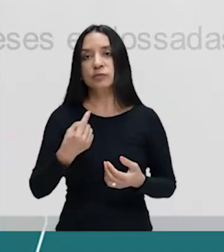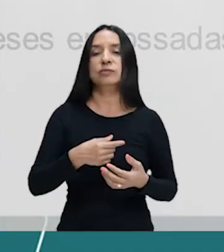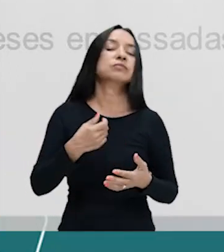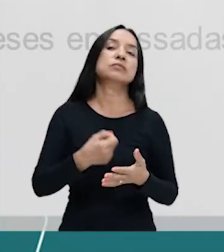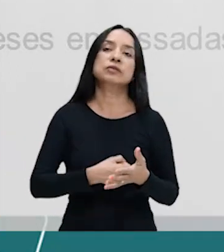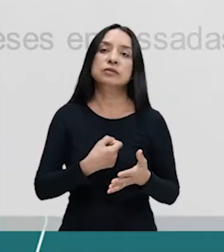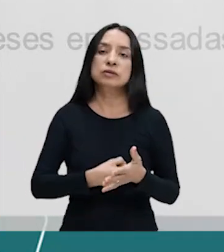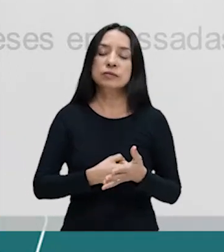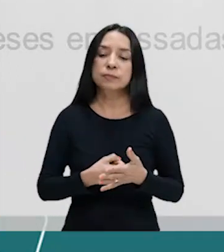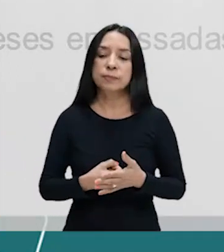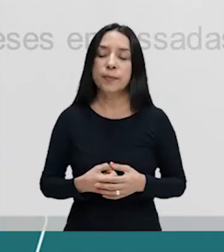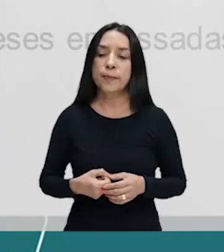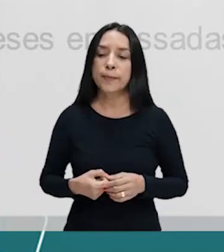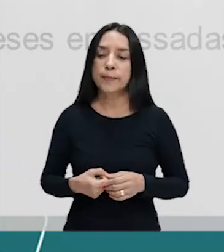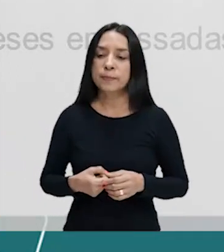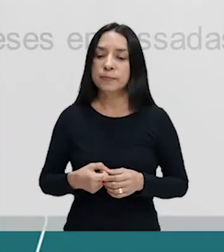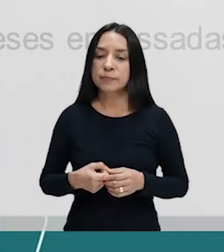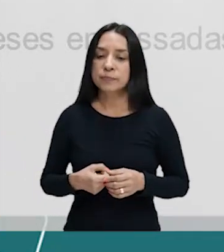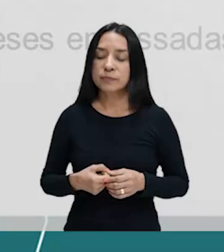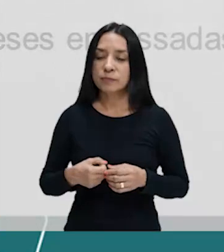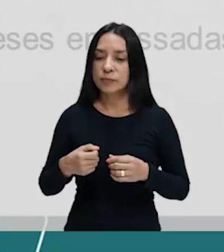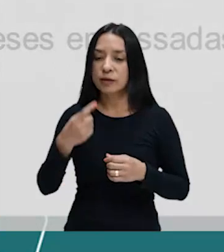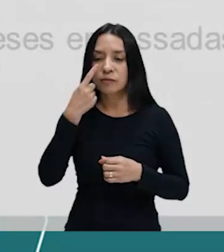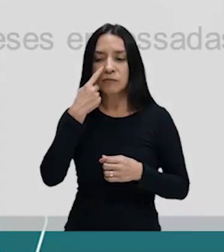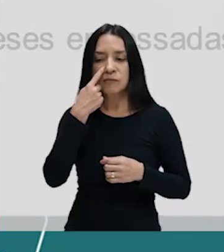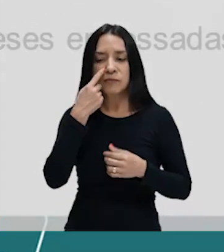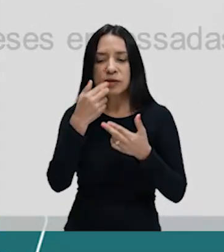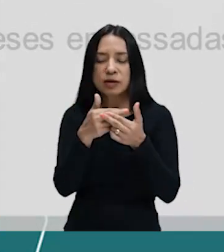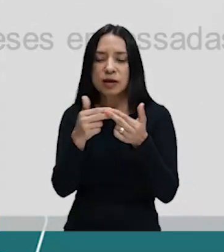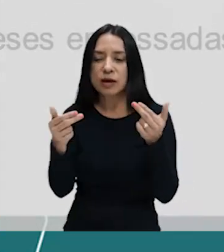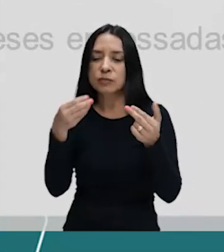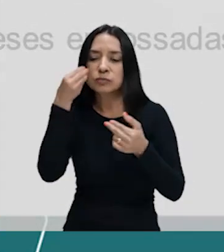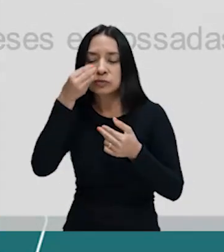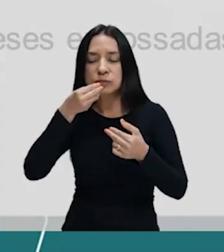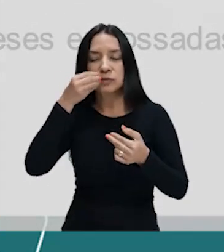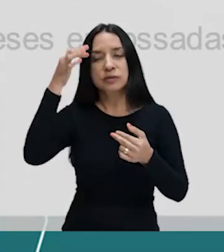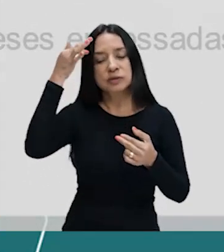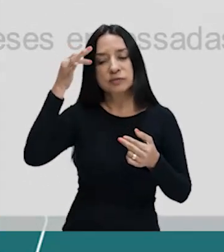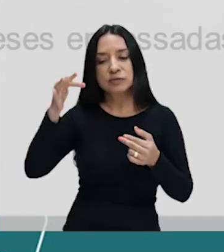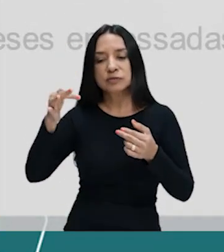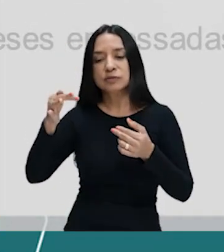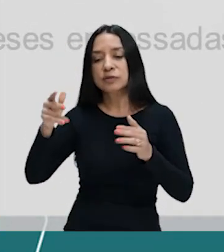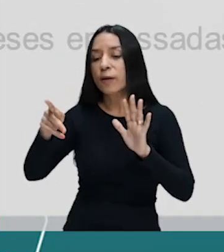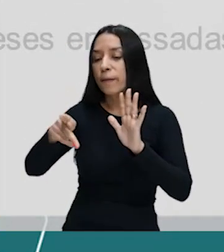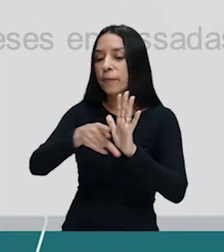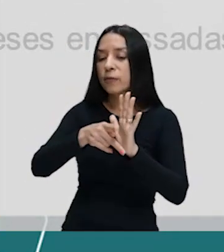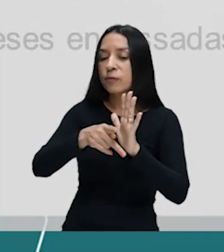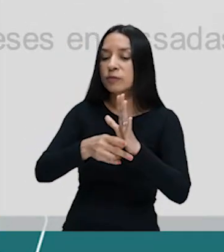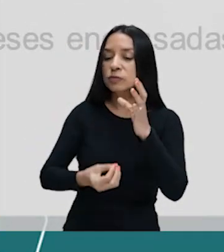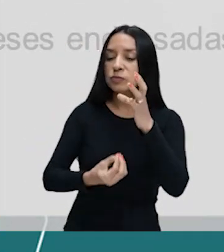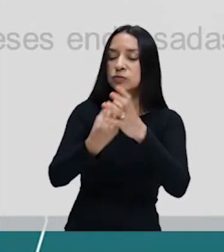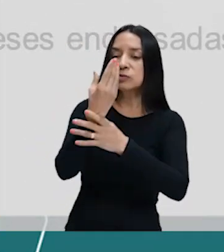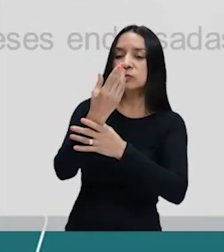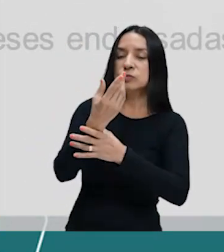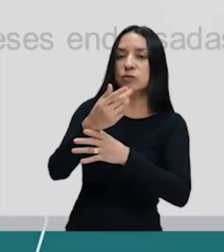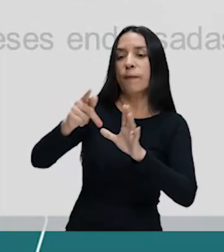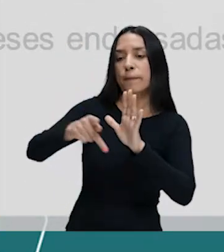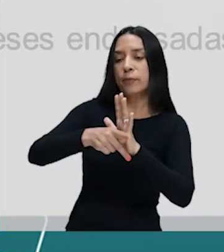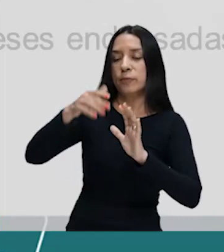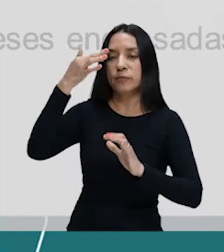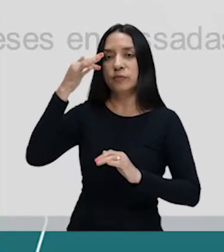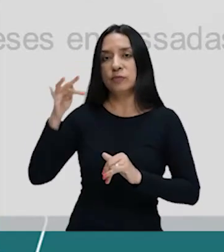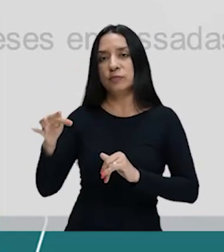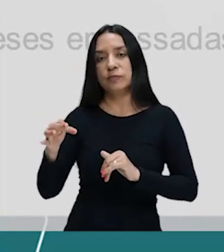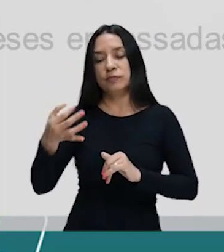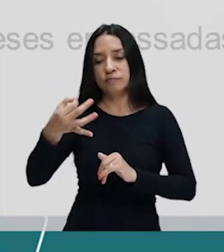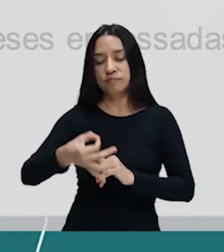tentar pegar algo sobre essa experiência filosófica em si, gerando a própria filosofia, correto? Então,